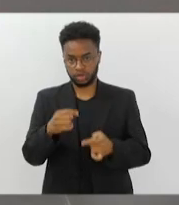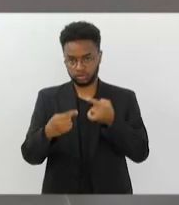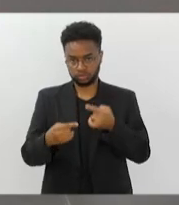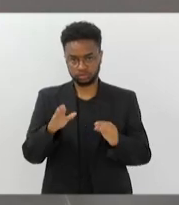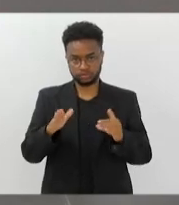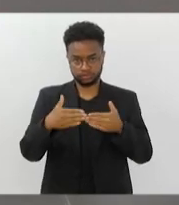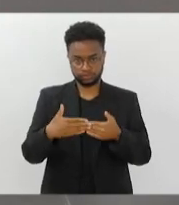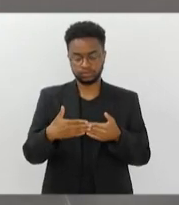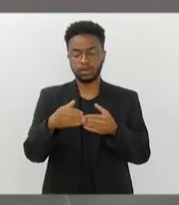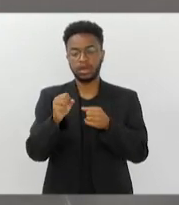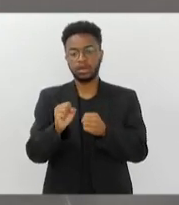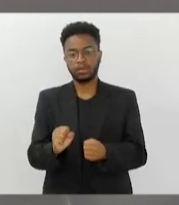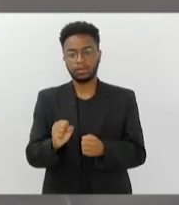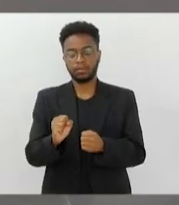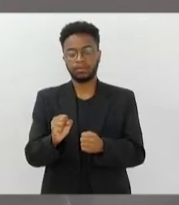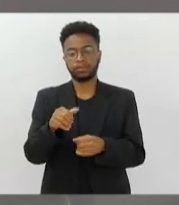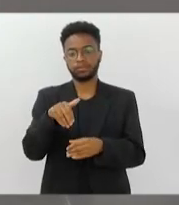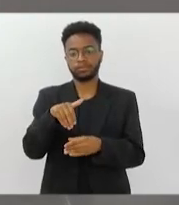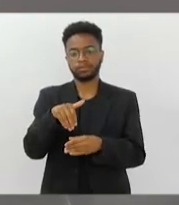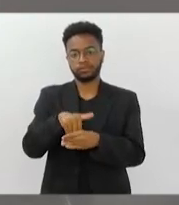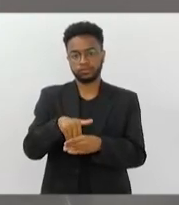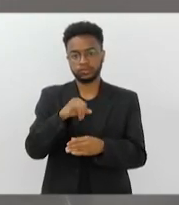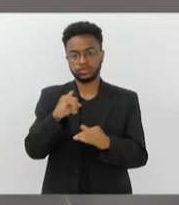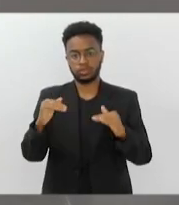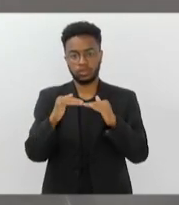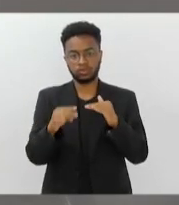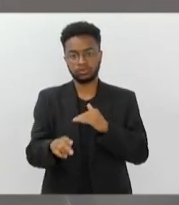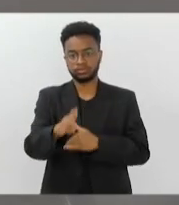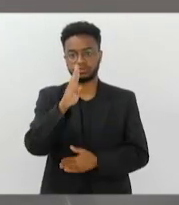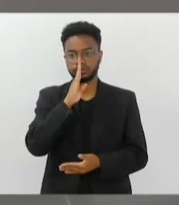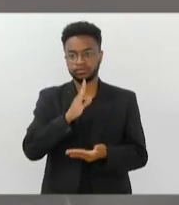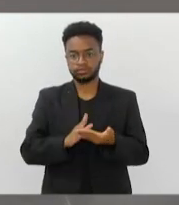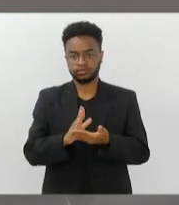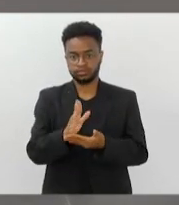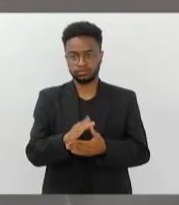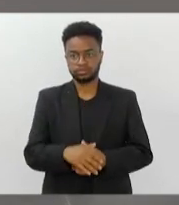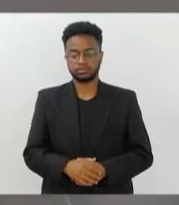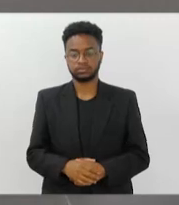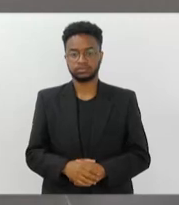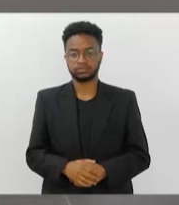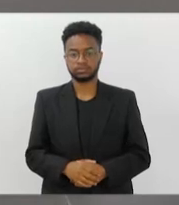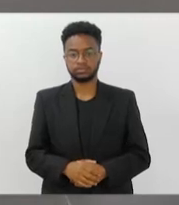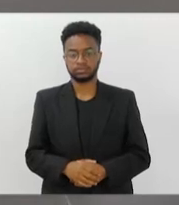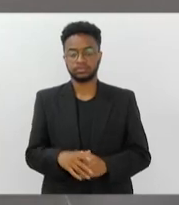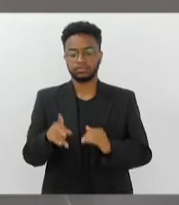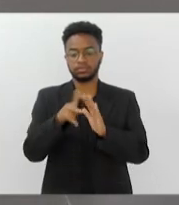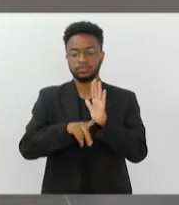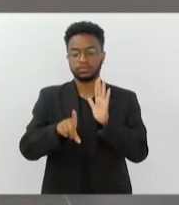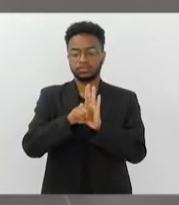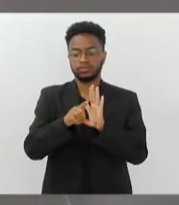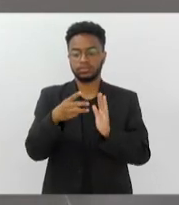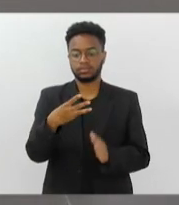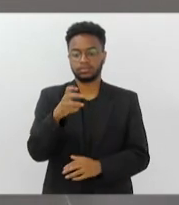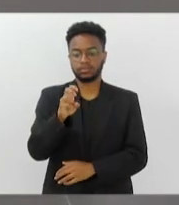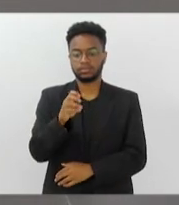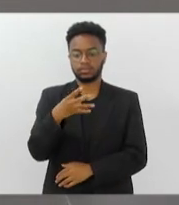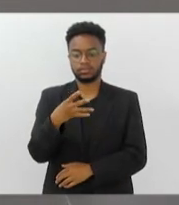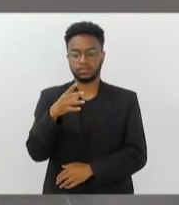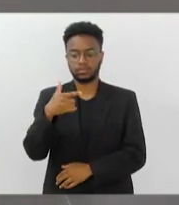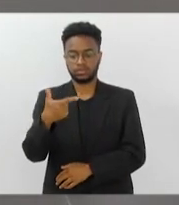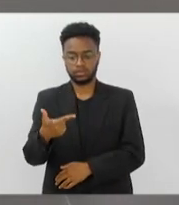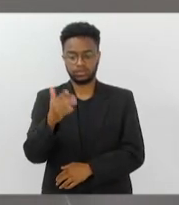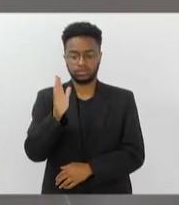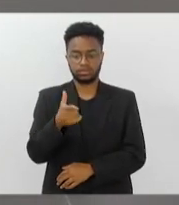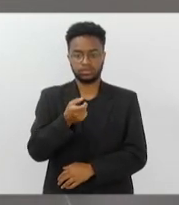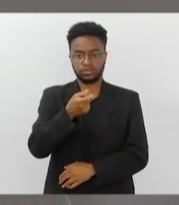encerrada a discussão. Os senhores que acordam permaneçam como estão, aprovado. Projeto de lei 354224, de autoria